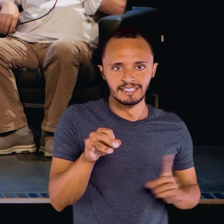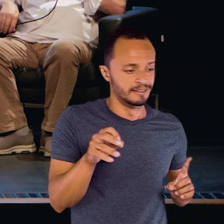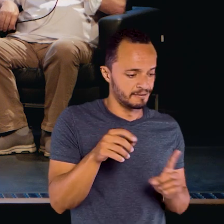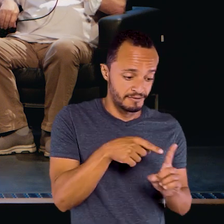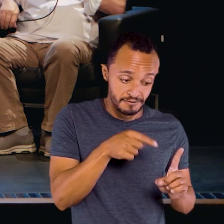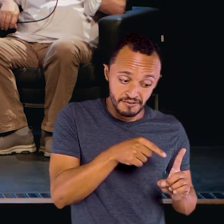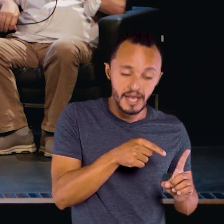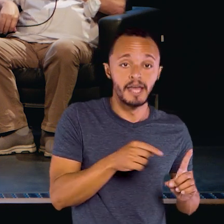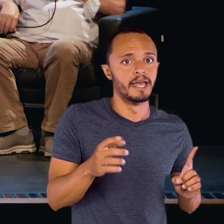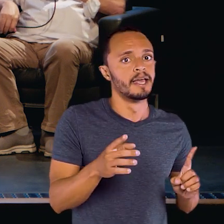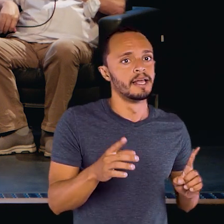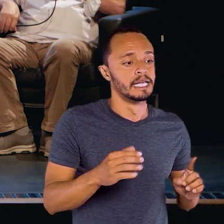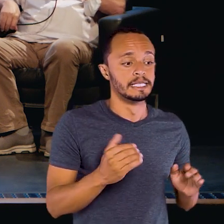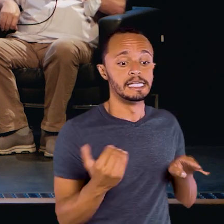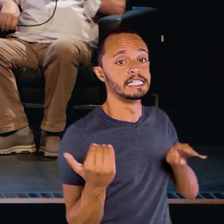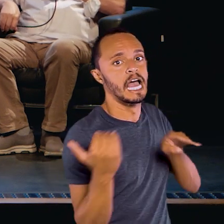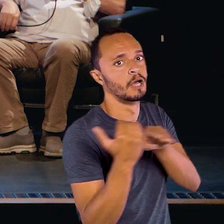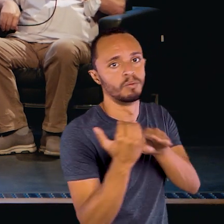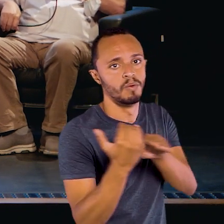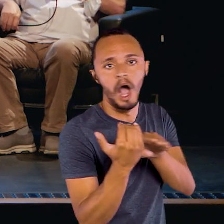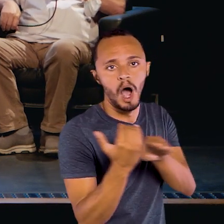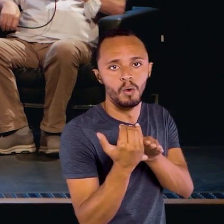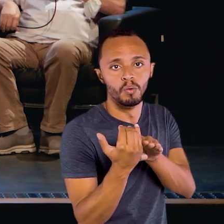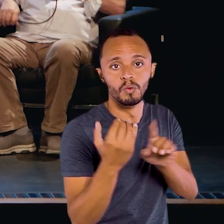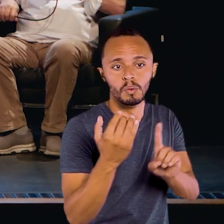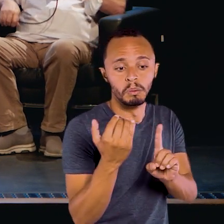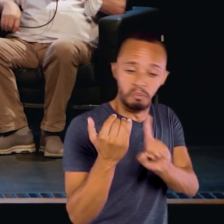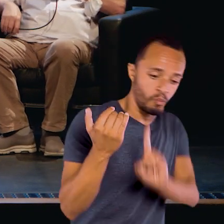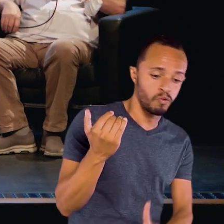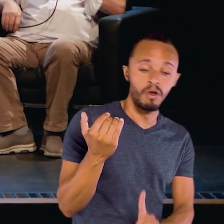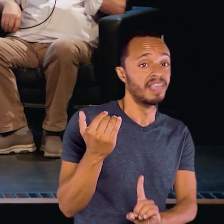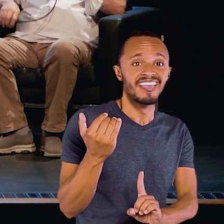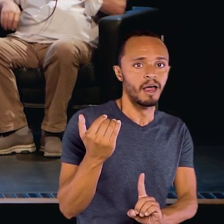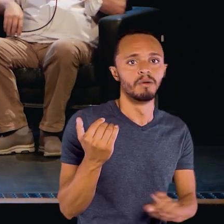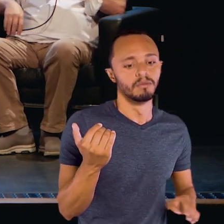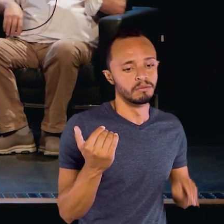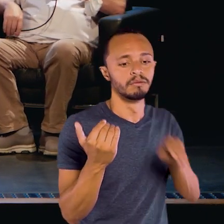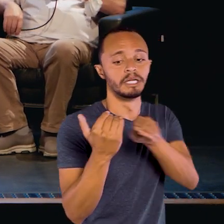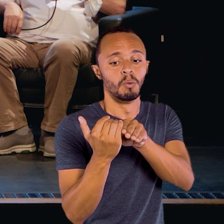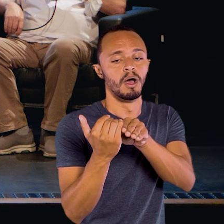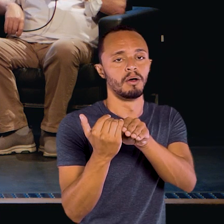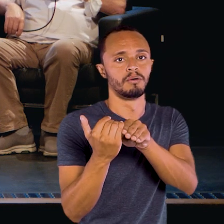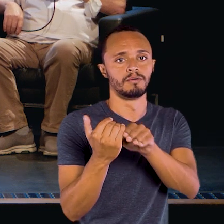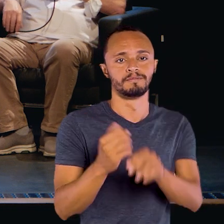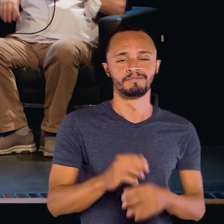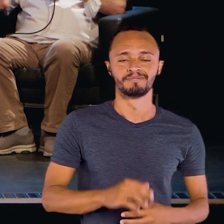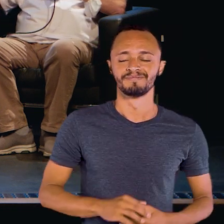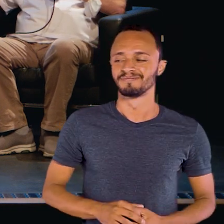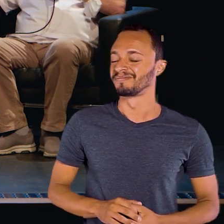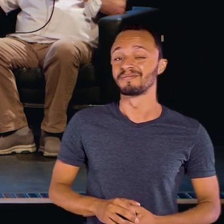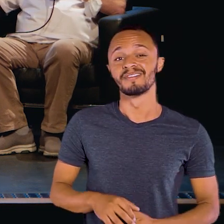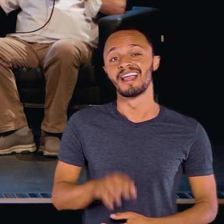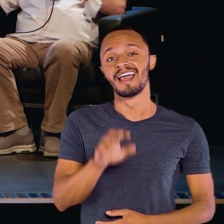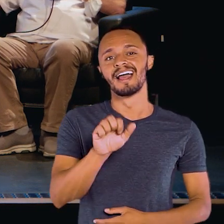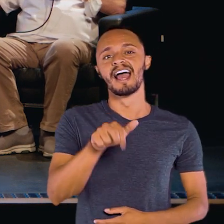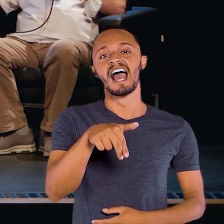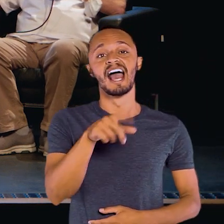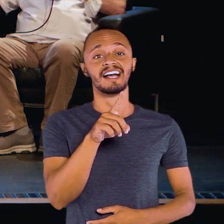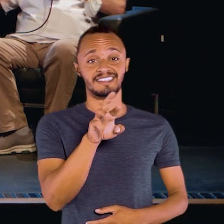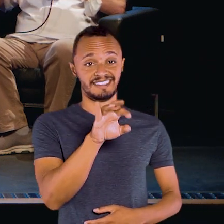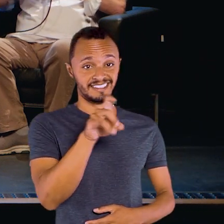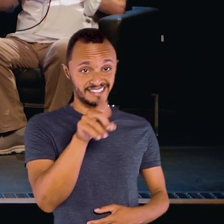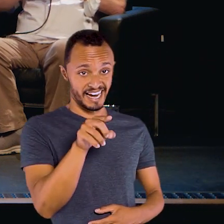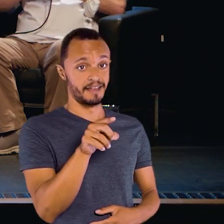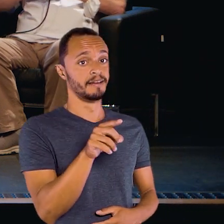que finalmente chegou, né, André? Estava de olho em você, viu? André é um parceiro antigo, trabalha